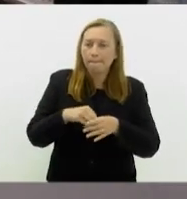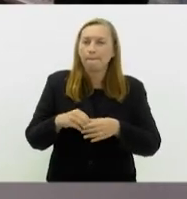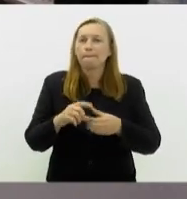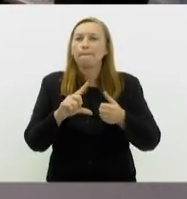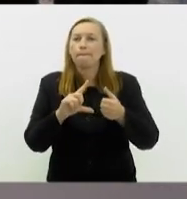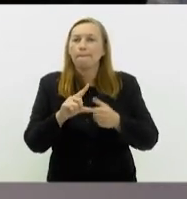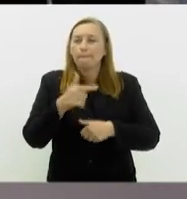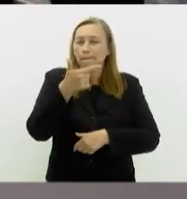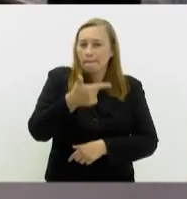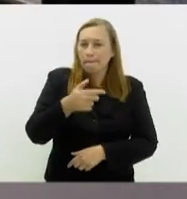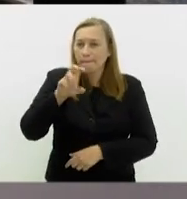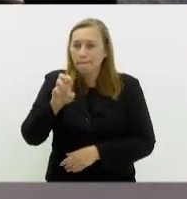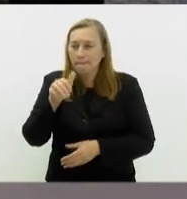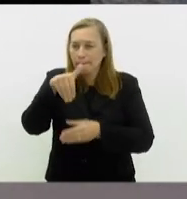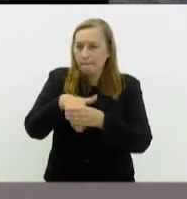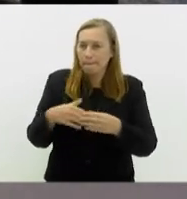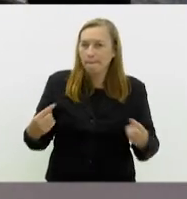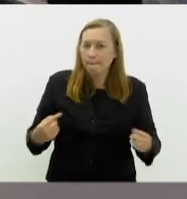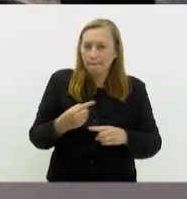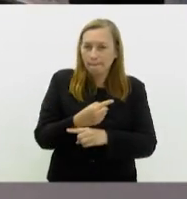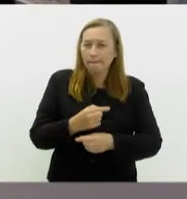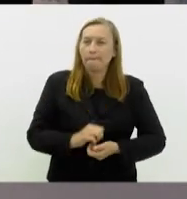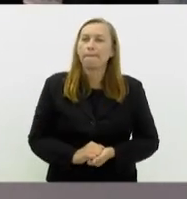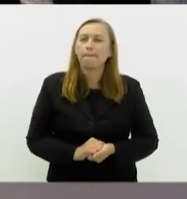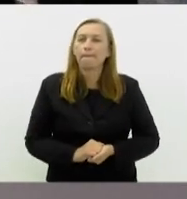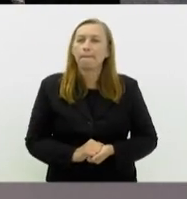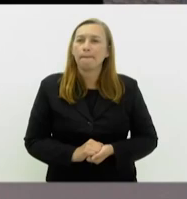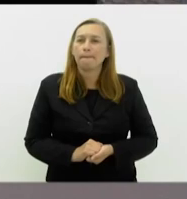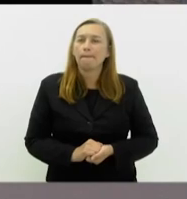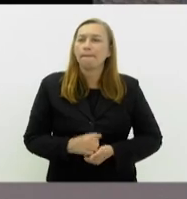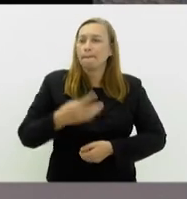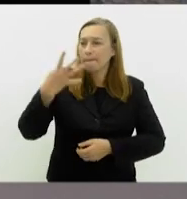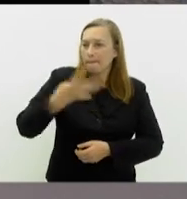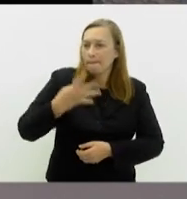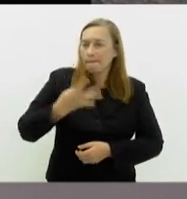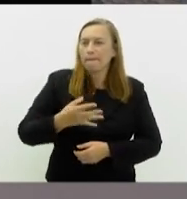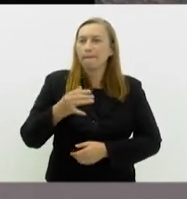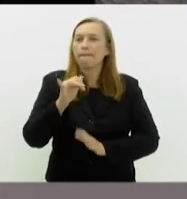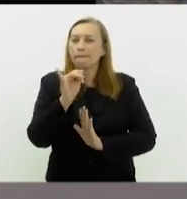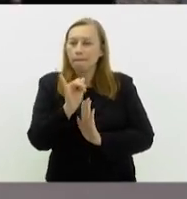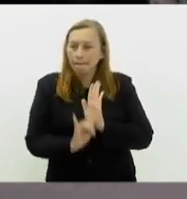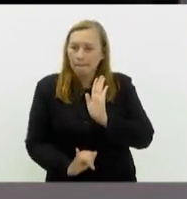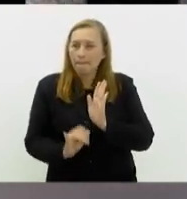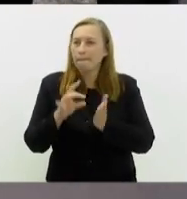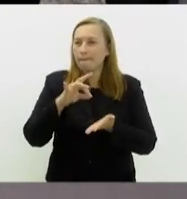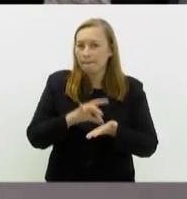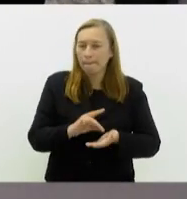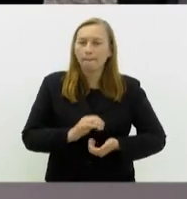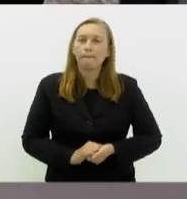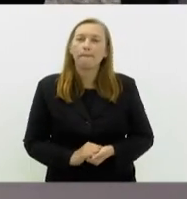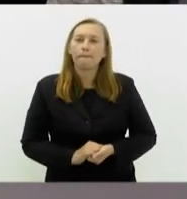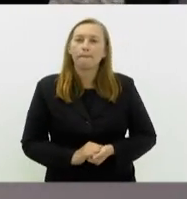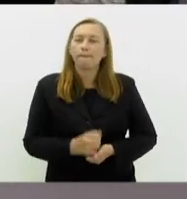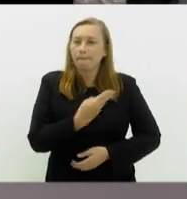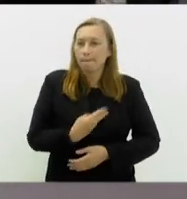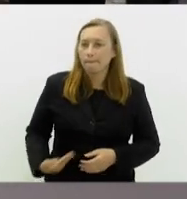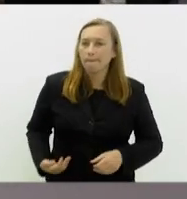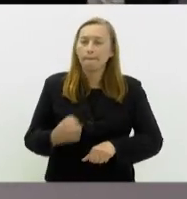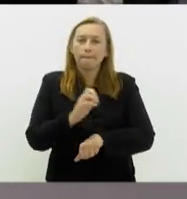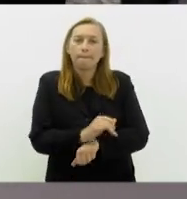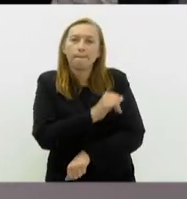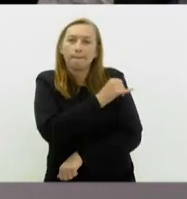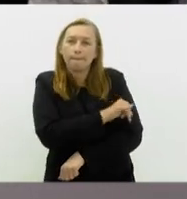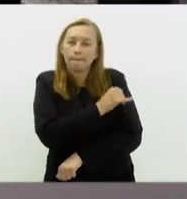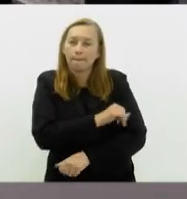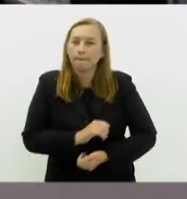25 do voto divergente como item 4 do relatório original Governo do Estado do Rio de